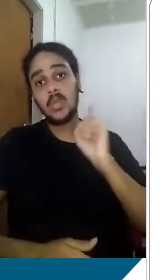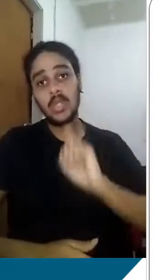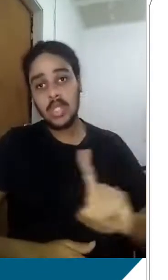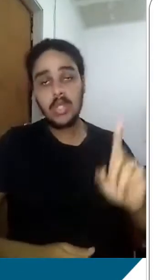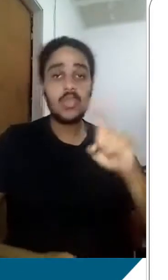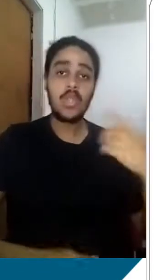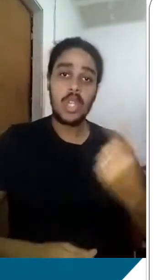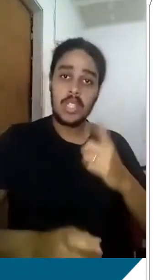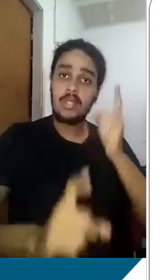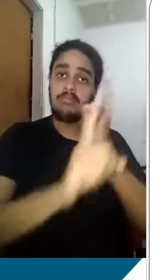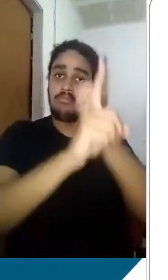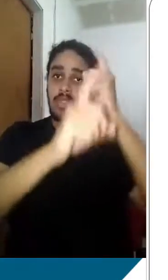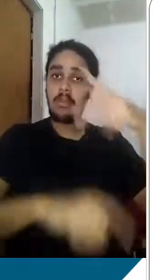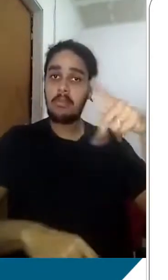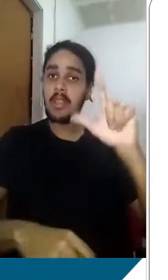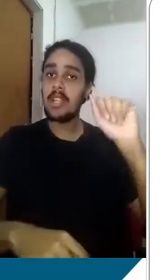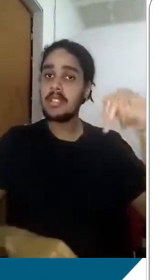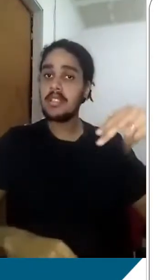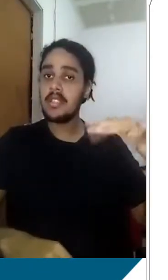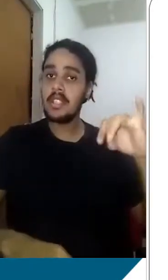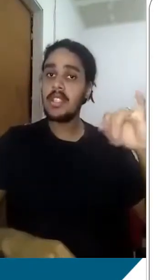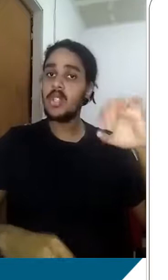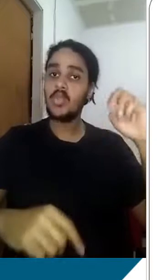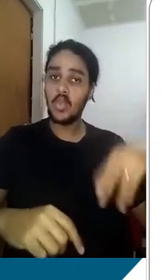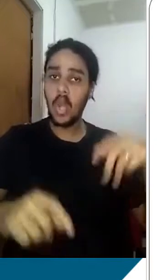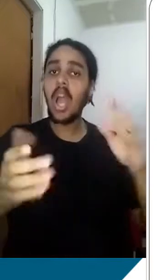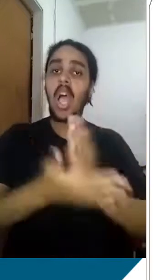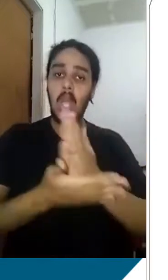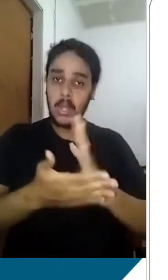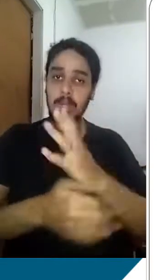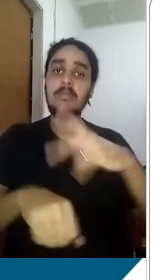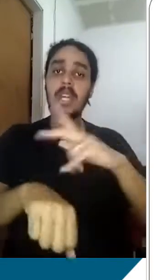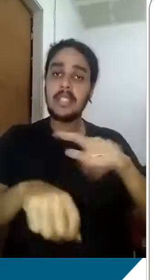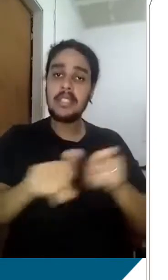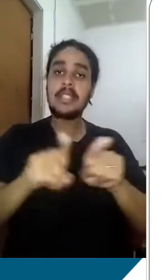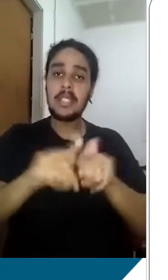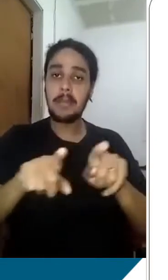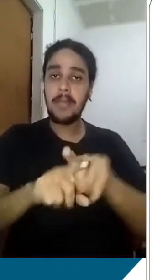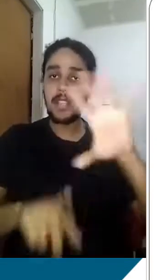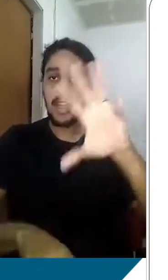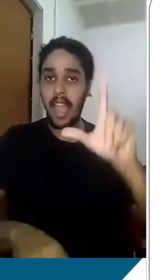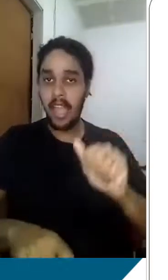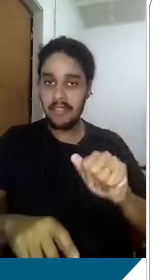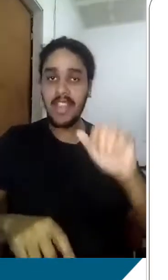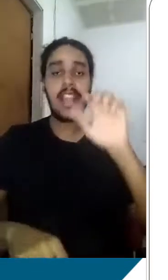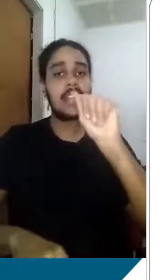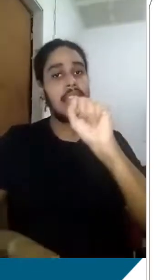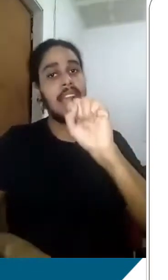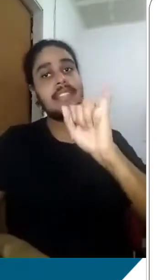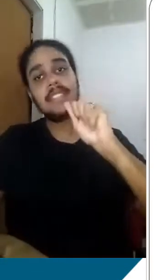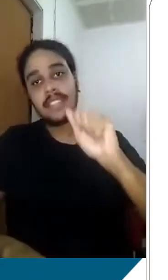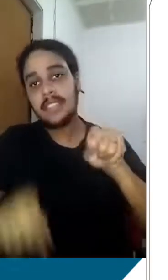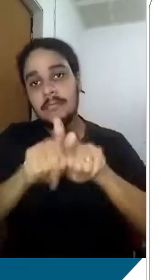identifica plantations, alguns países do continente africano, também do continente asiático,